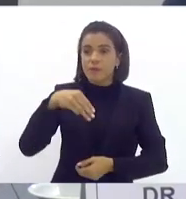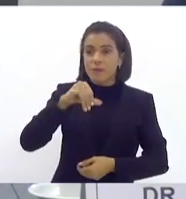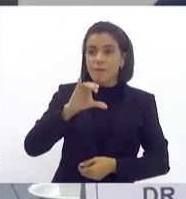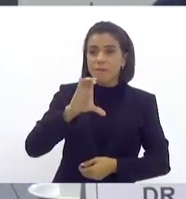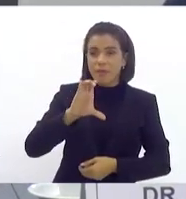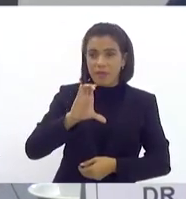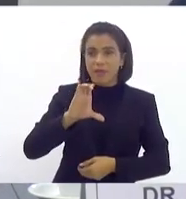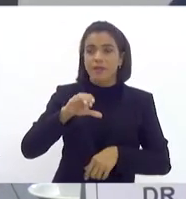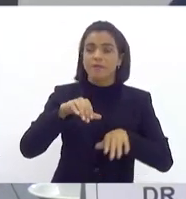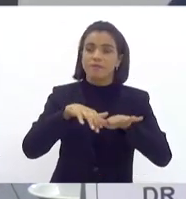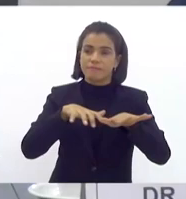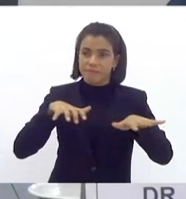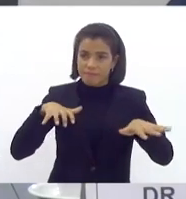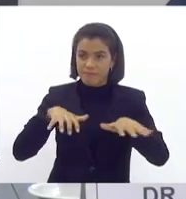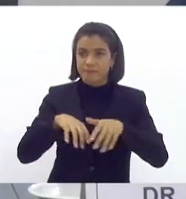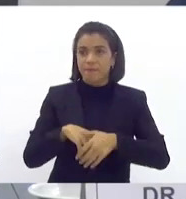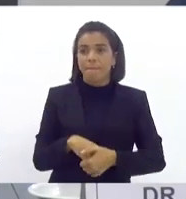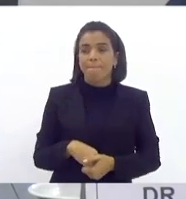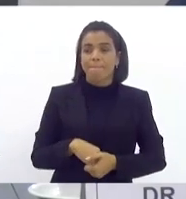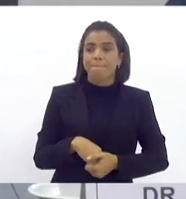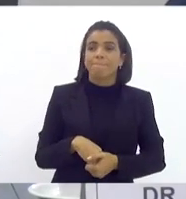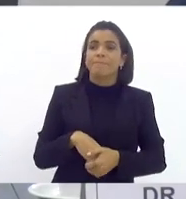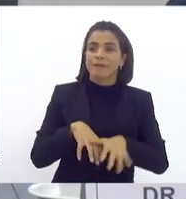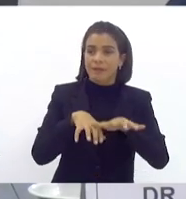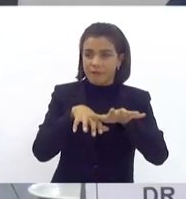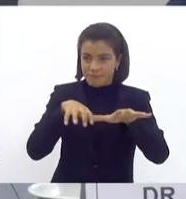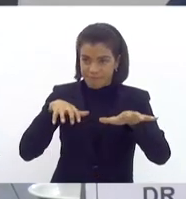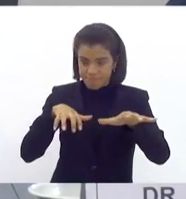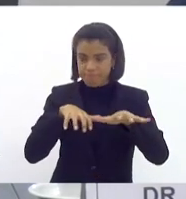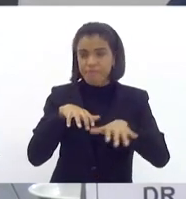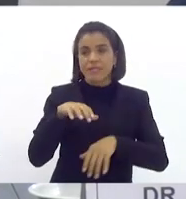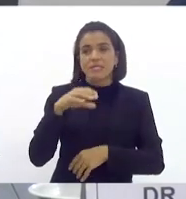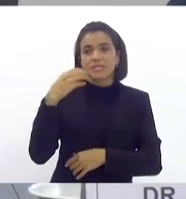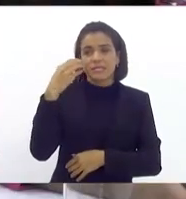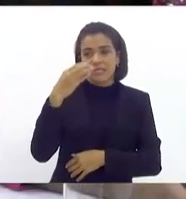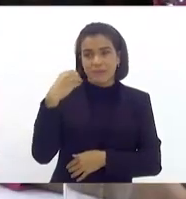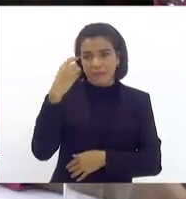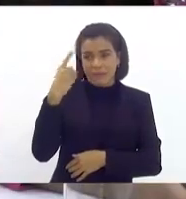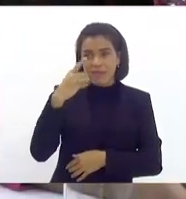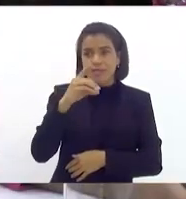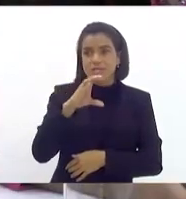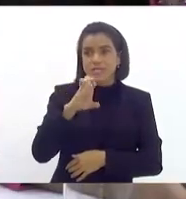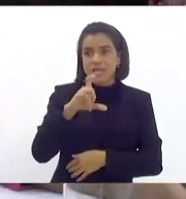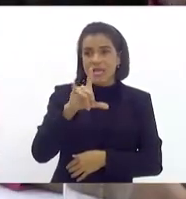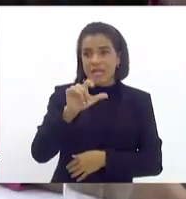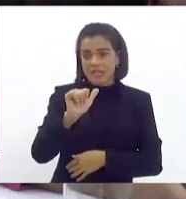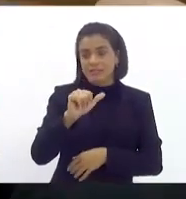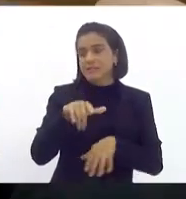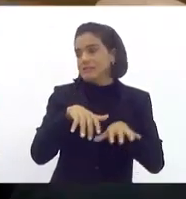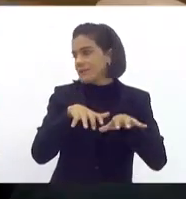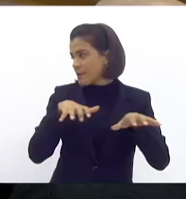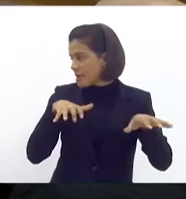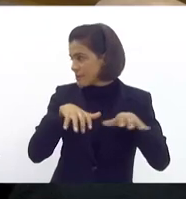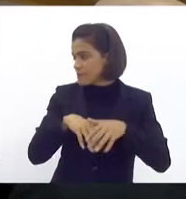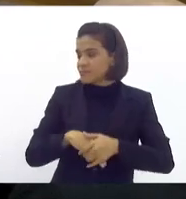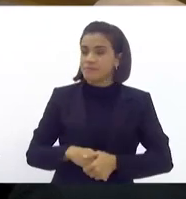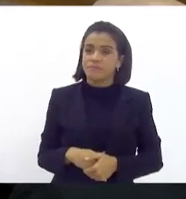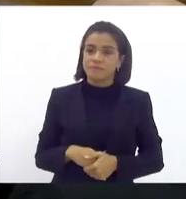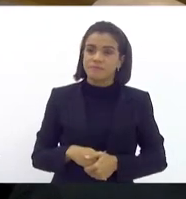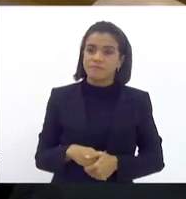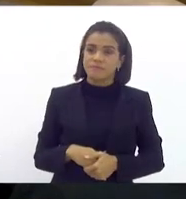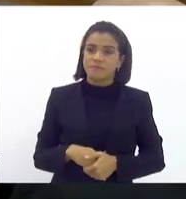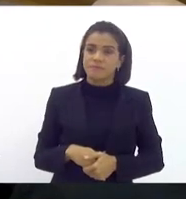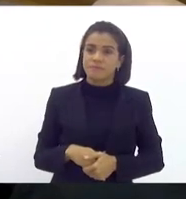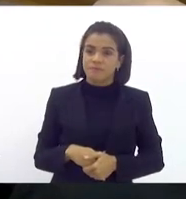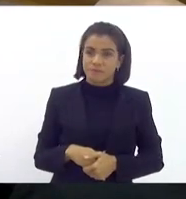o relator. Deputado Luiz Paulo. Relator. Deputada Célia. Voto em separado. Voto em divergência, deputado Fred. O relator.